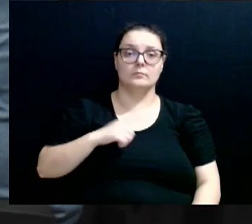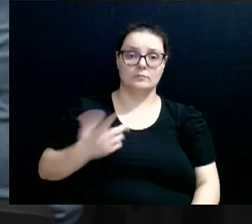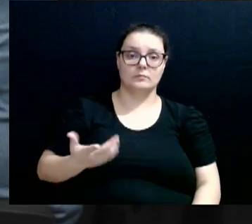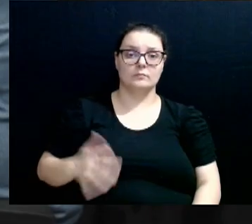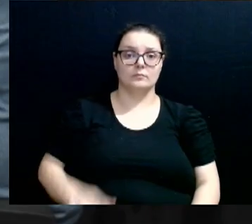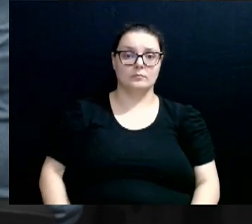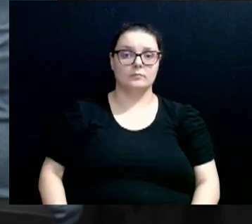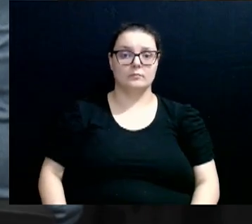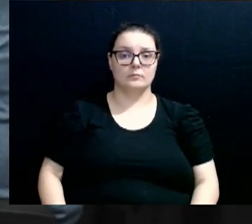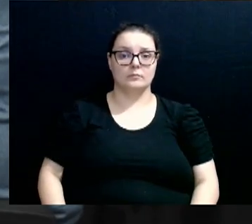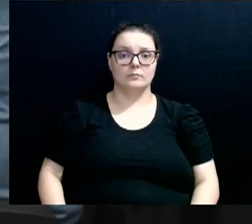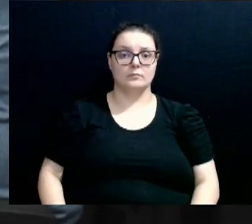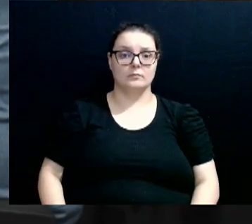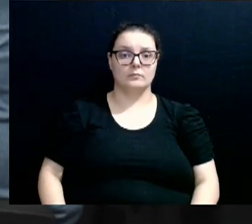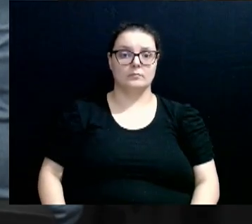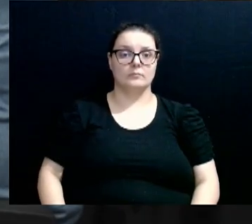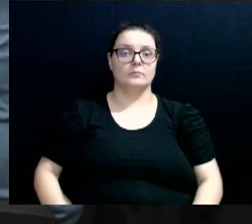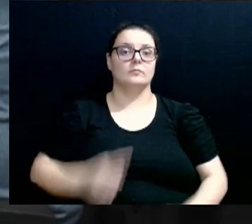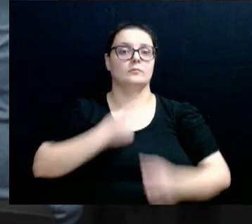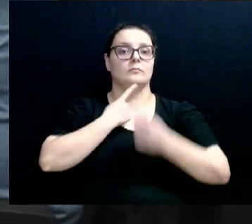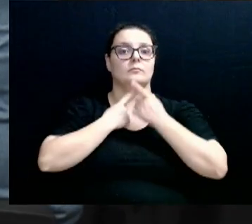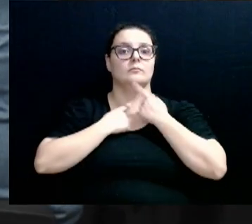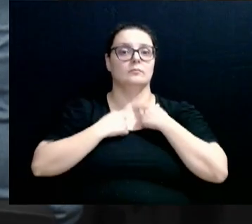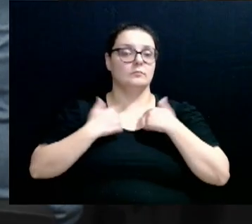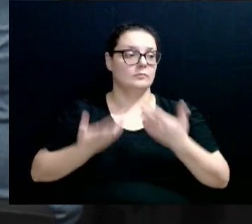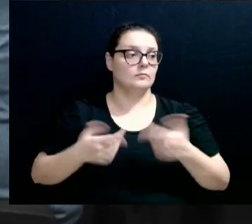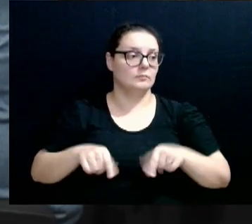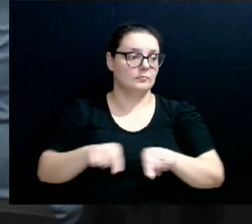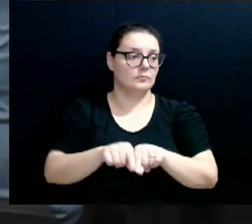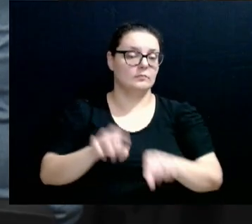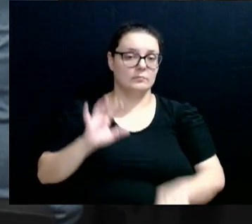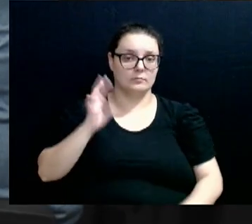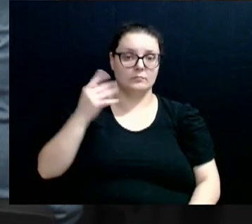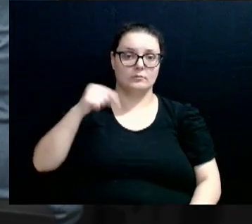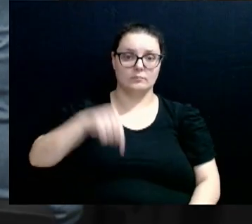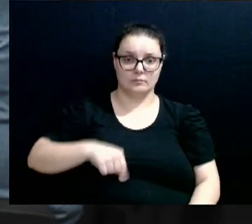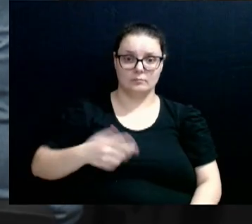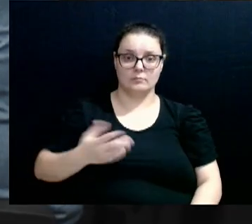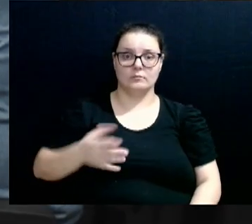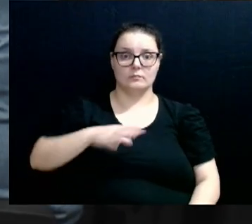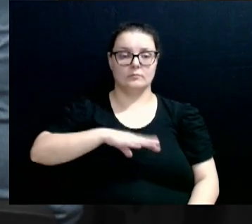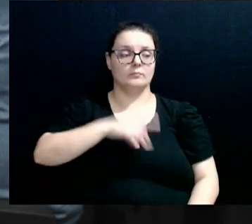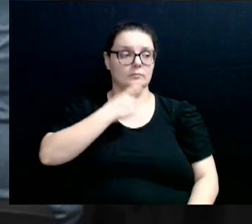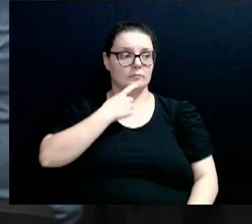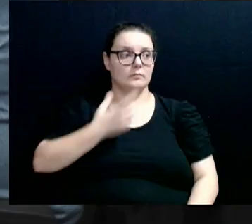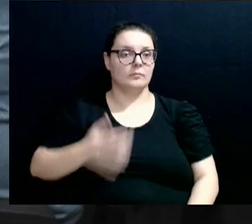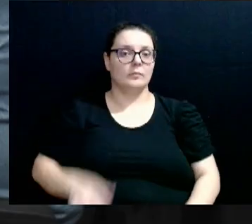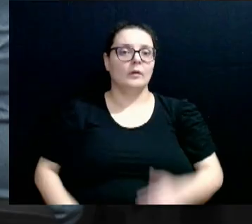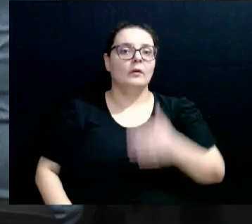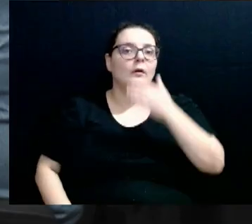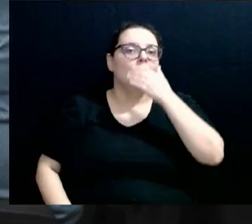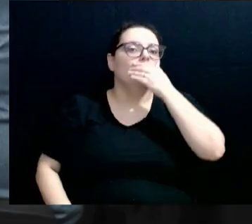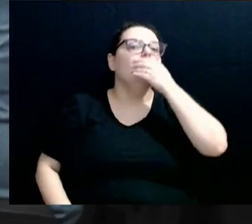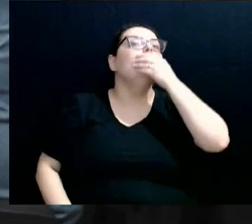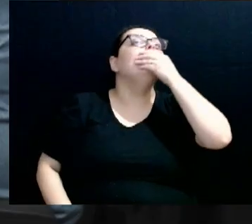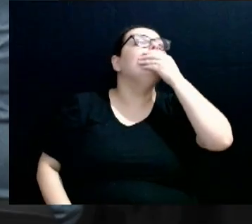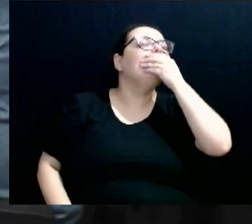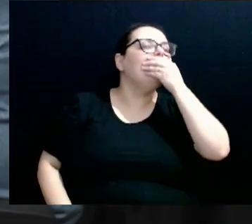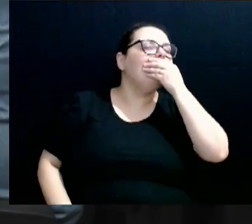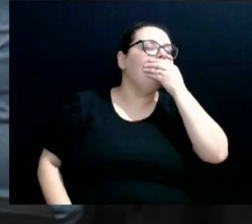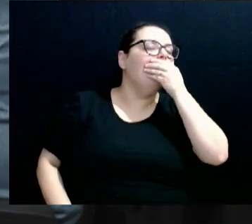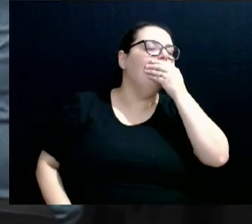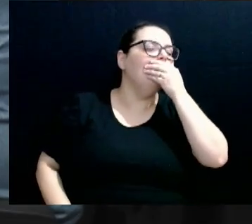o desejo de que isso também aconteça aqui em Campinas. Você traz o elemento de fortalecimento da base, né?